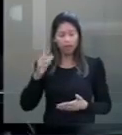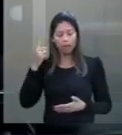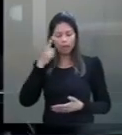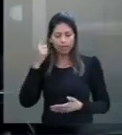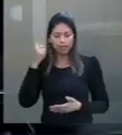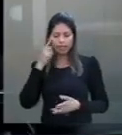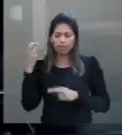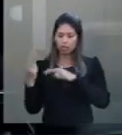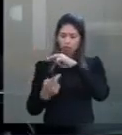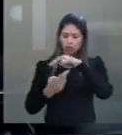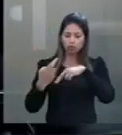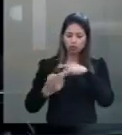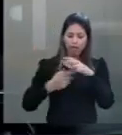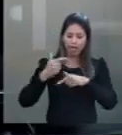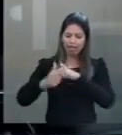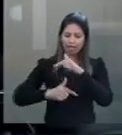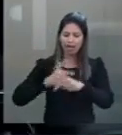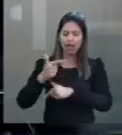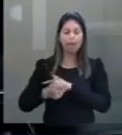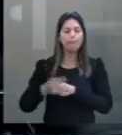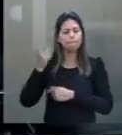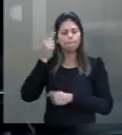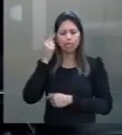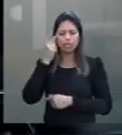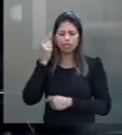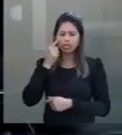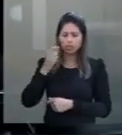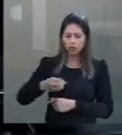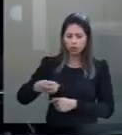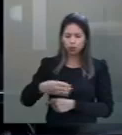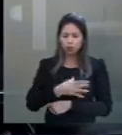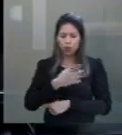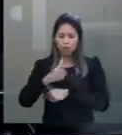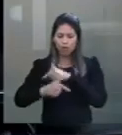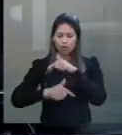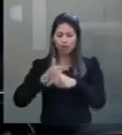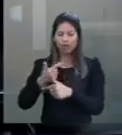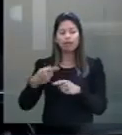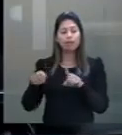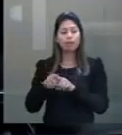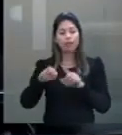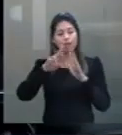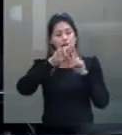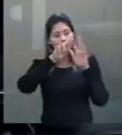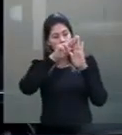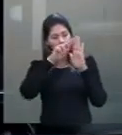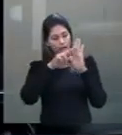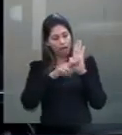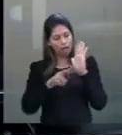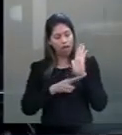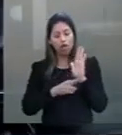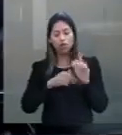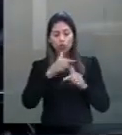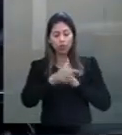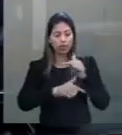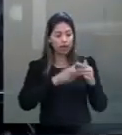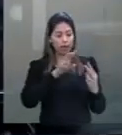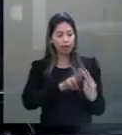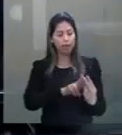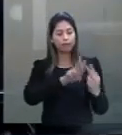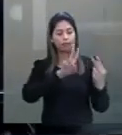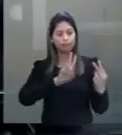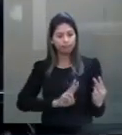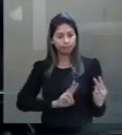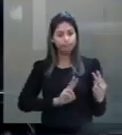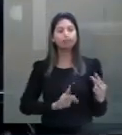trabalhista, pensar as novas profissões, a regulamentação do trabalho à distância.